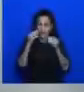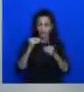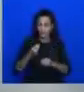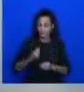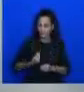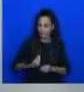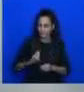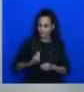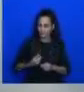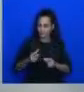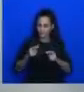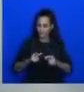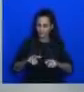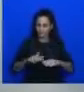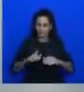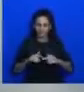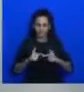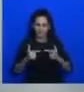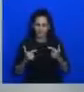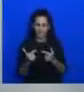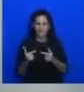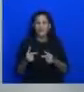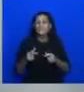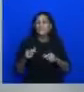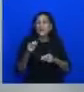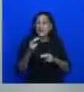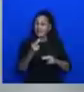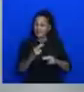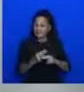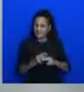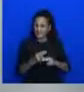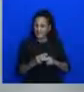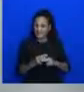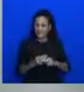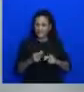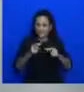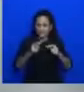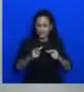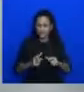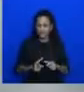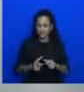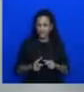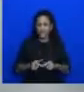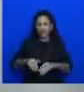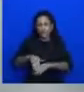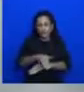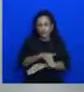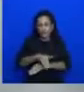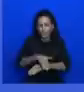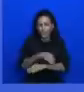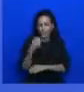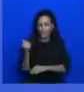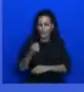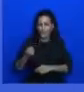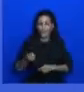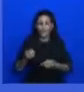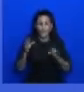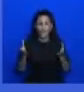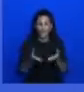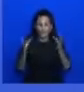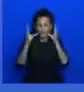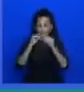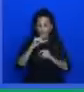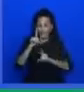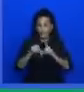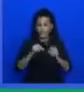Boa noite, falamos ao vivo do Espaço da Sorte das Loterias Caixa, diretamente aqui da Avenida Paulista. E essa noite tem